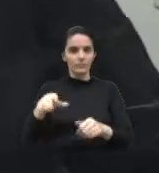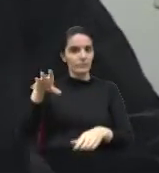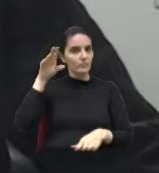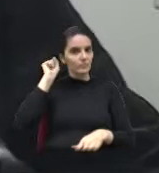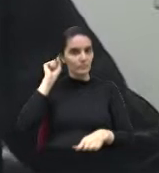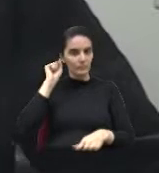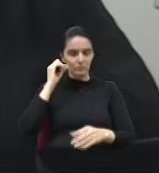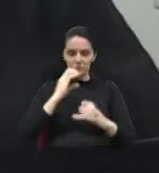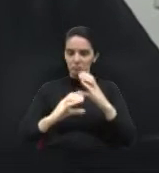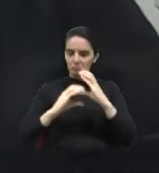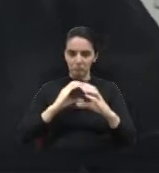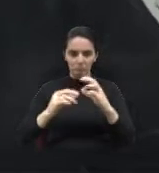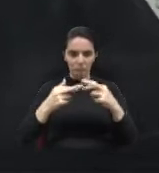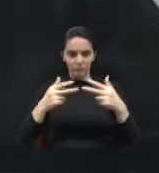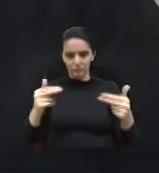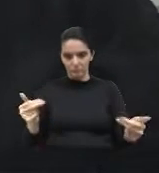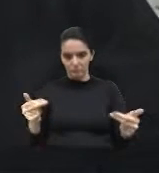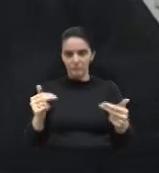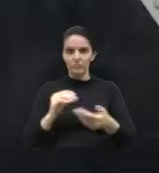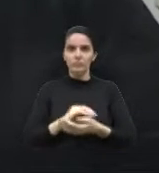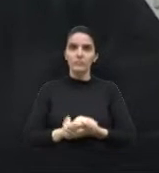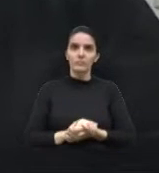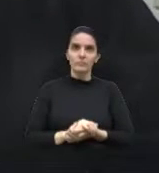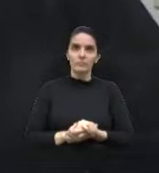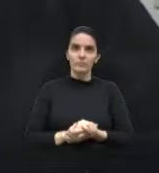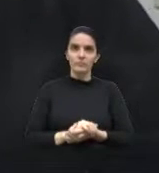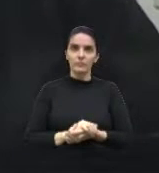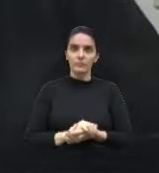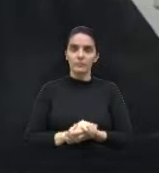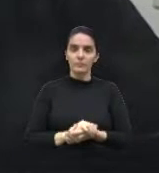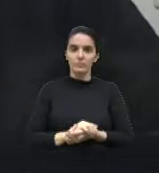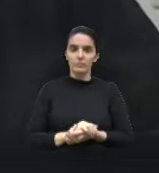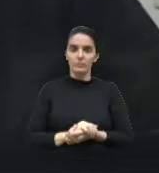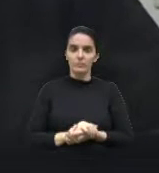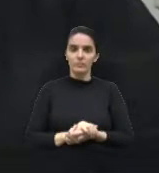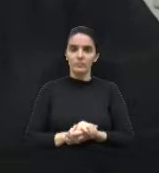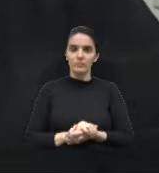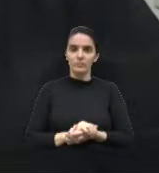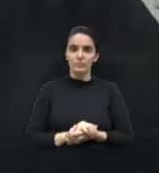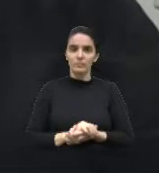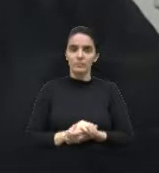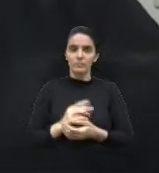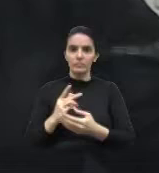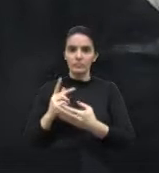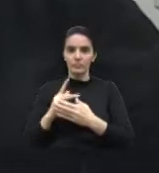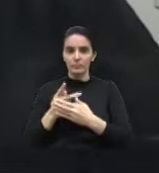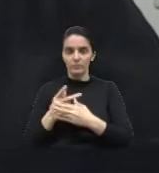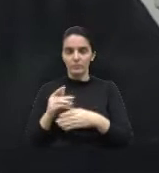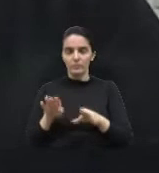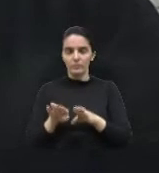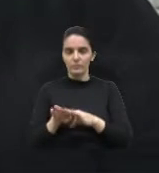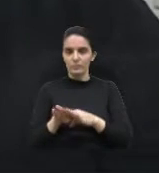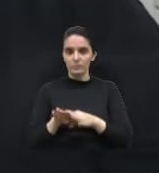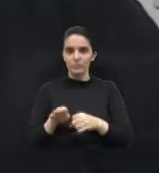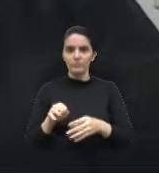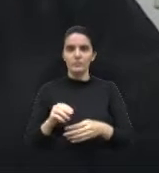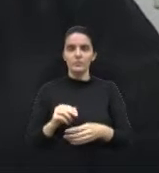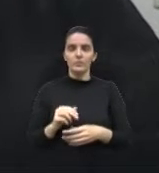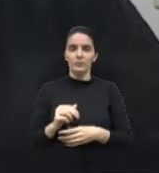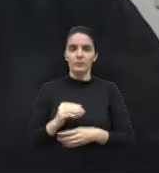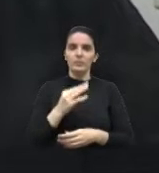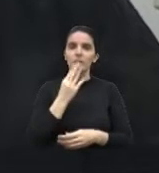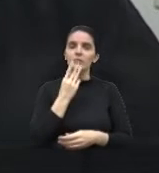qualquer meio de comunicação, quero me solidarizar aqui também, juntamente ao Vaguinho, que se declarou